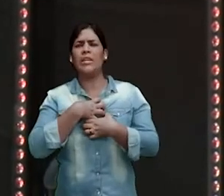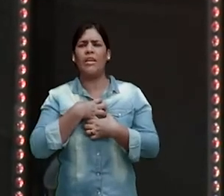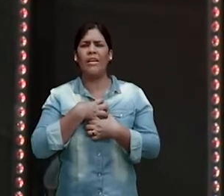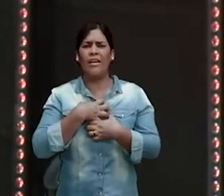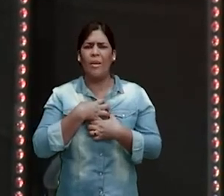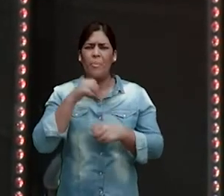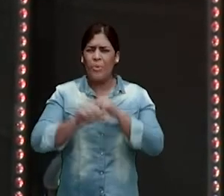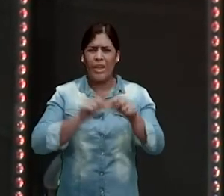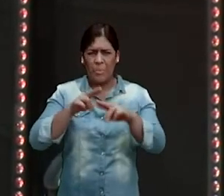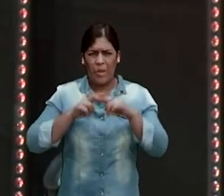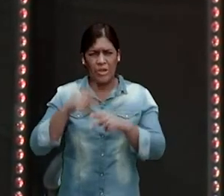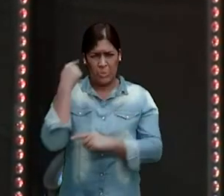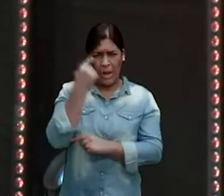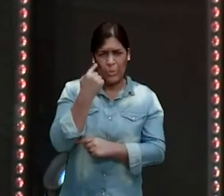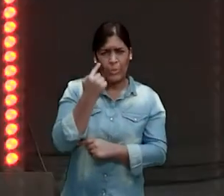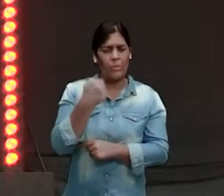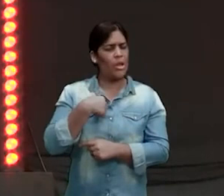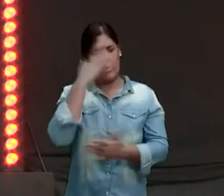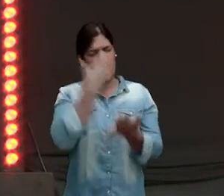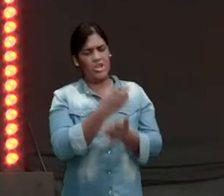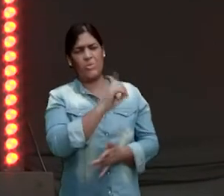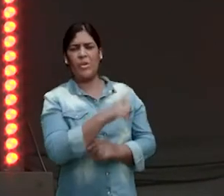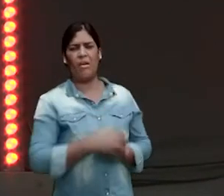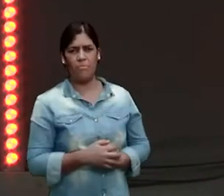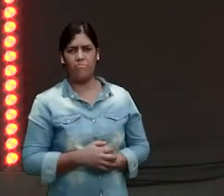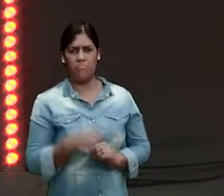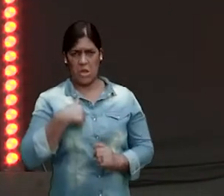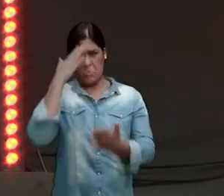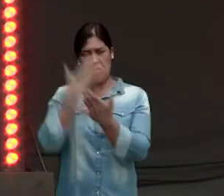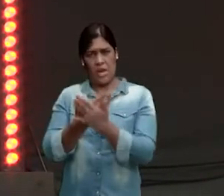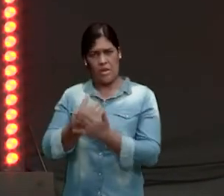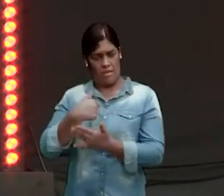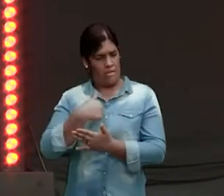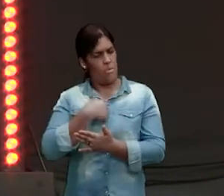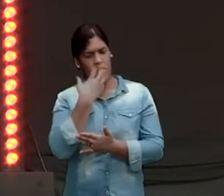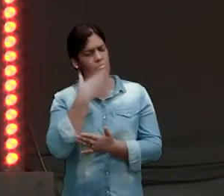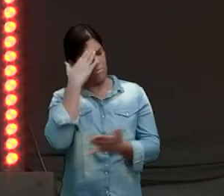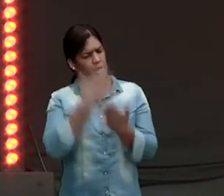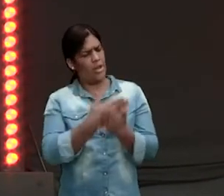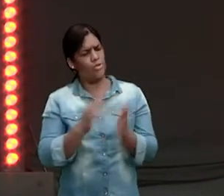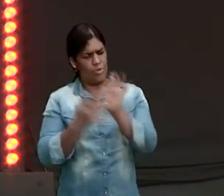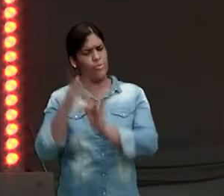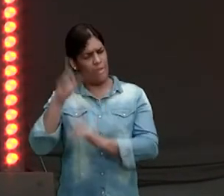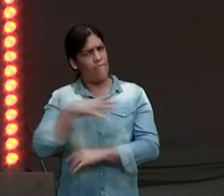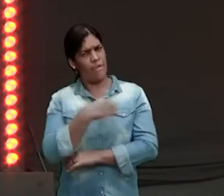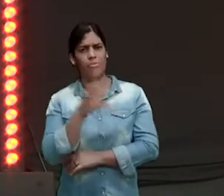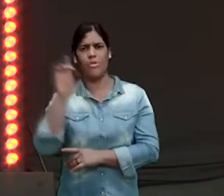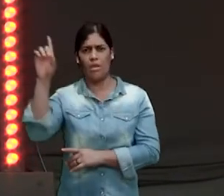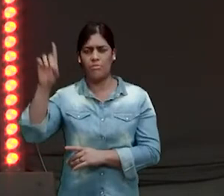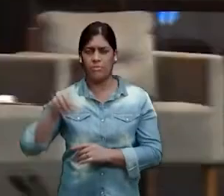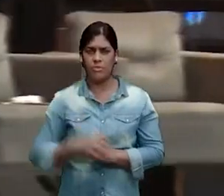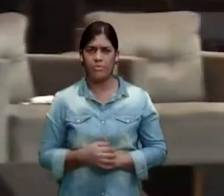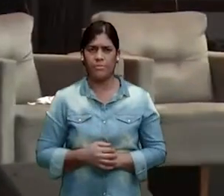lunático Eu não creio eu creio que ele é o filho de Deus Oi gente